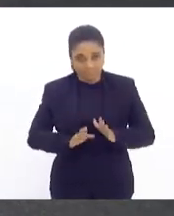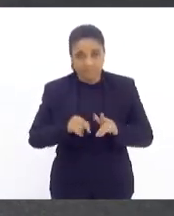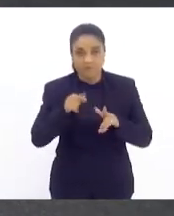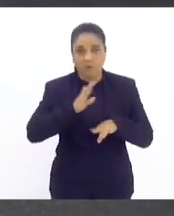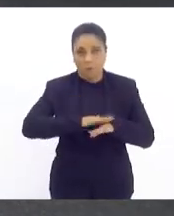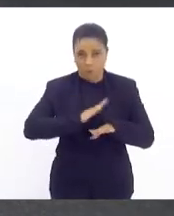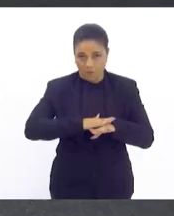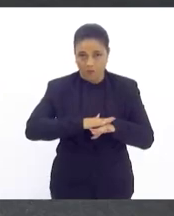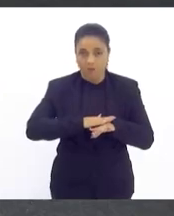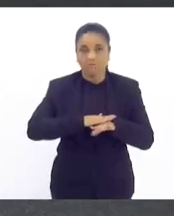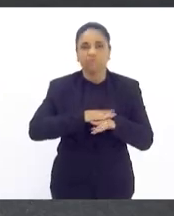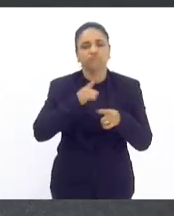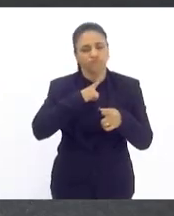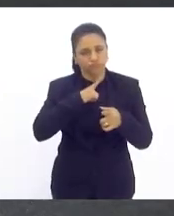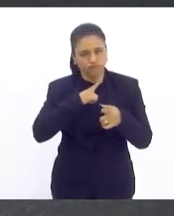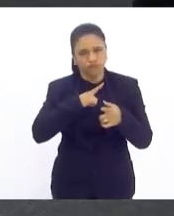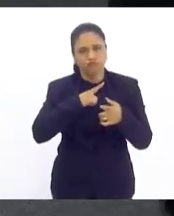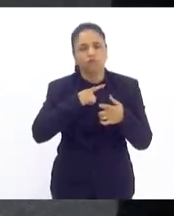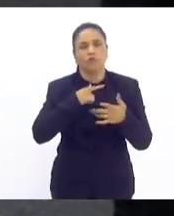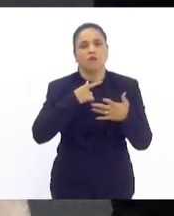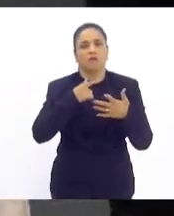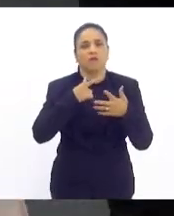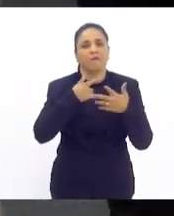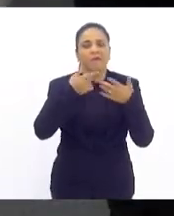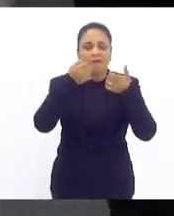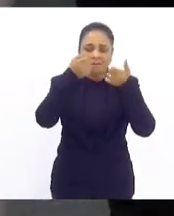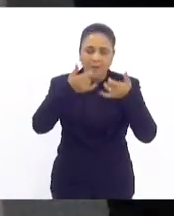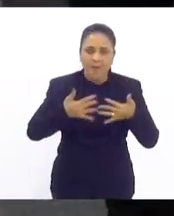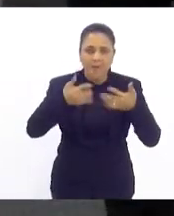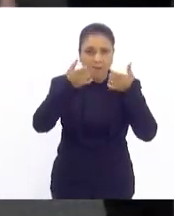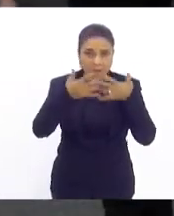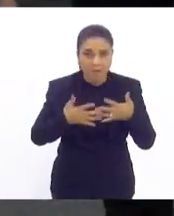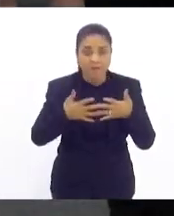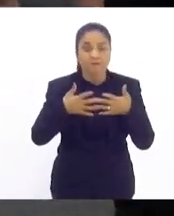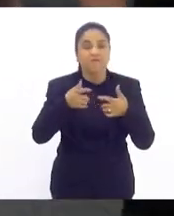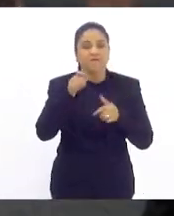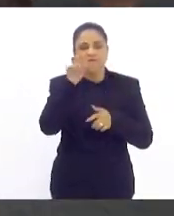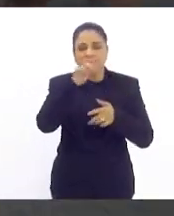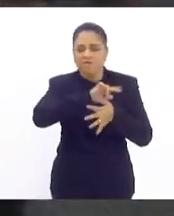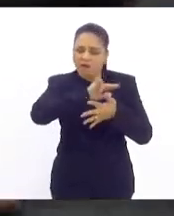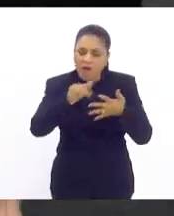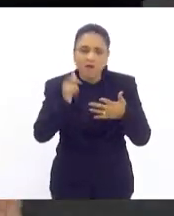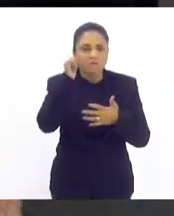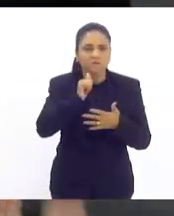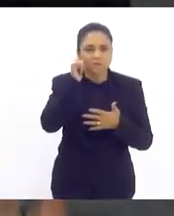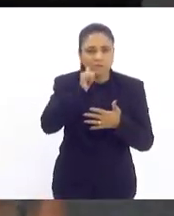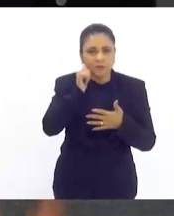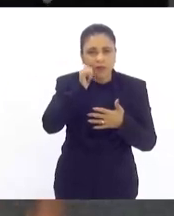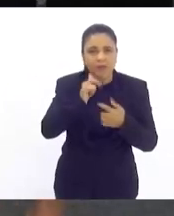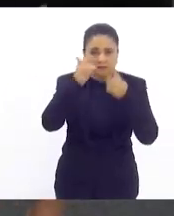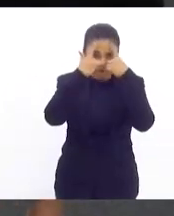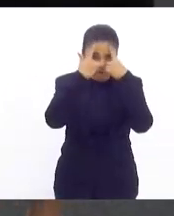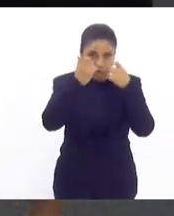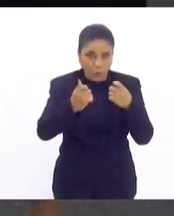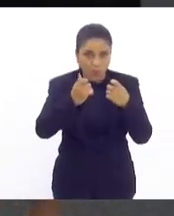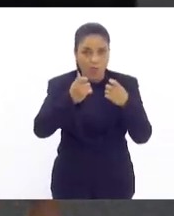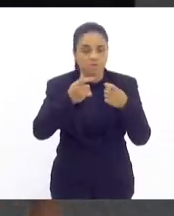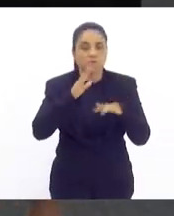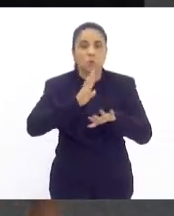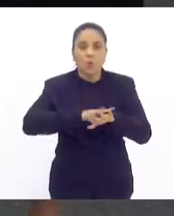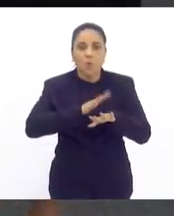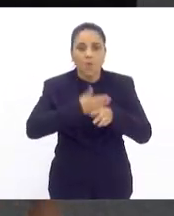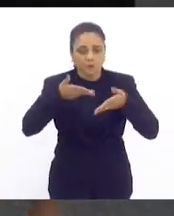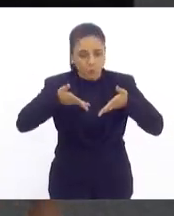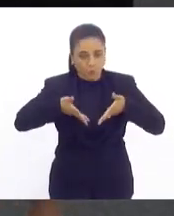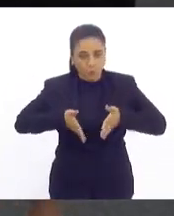relatos de mulheres que passaram por processos de violência obstétrica exatamente se queixando com relação